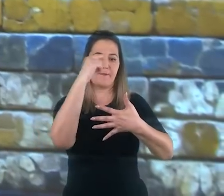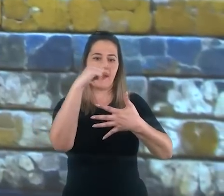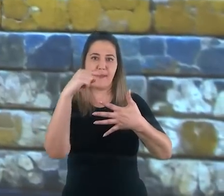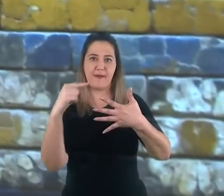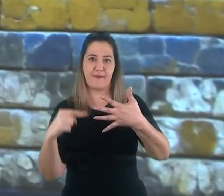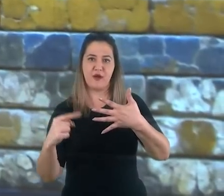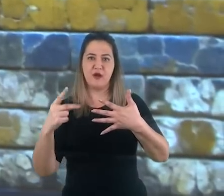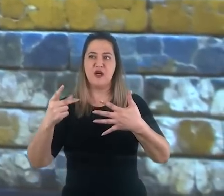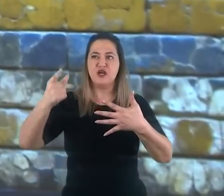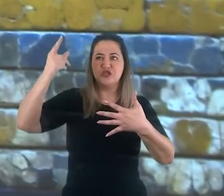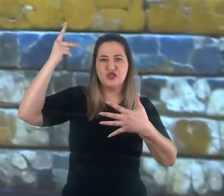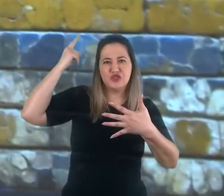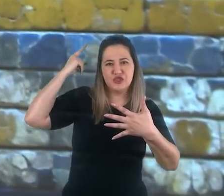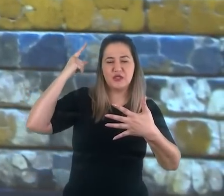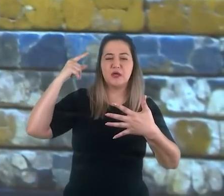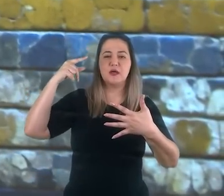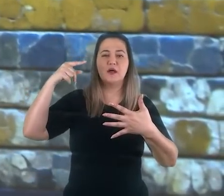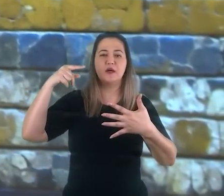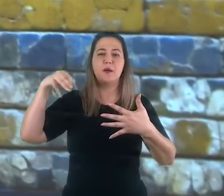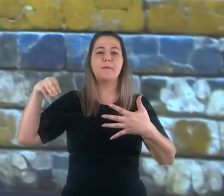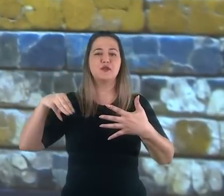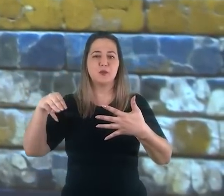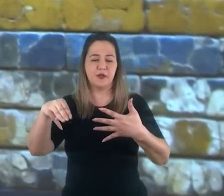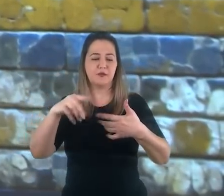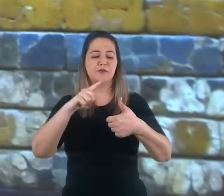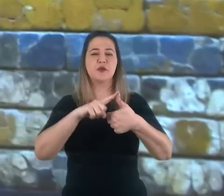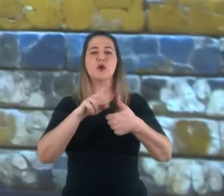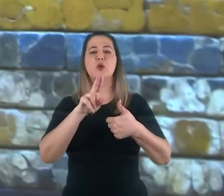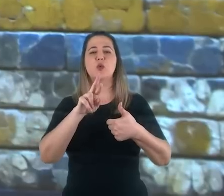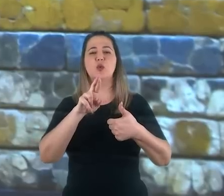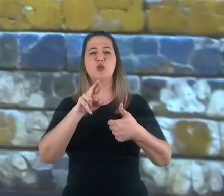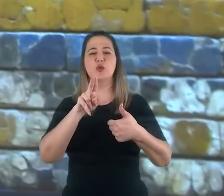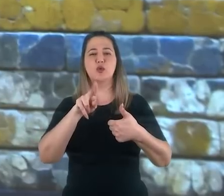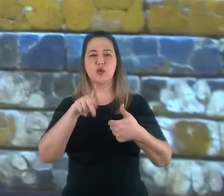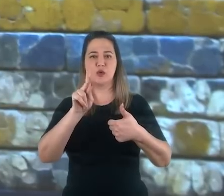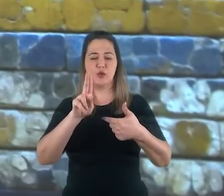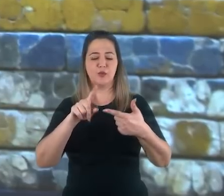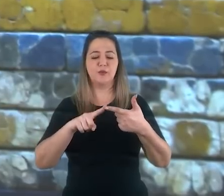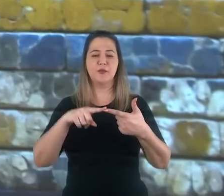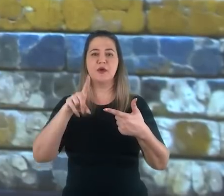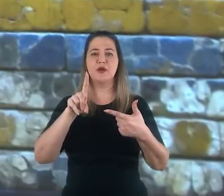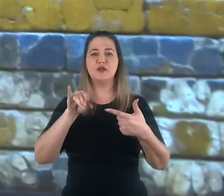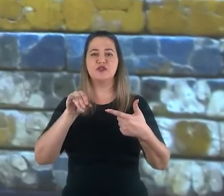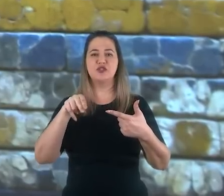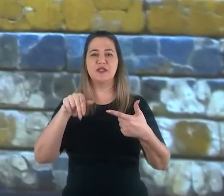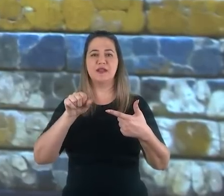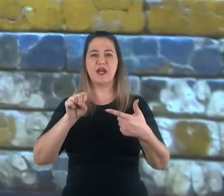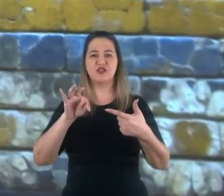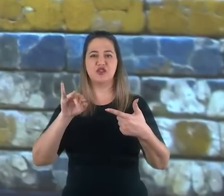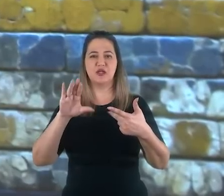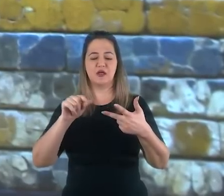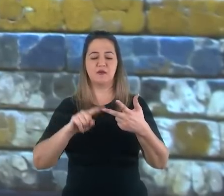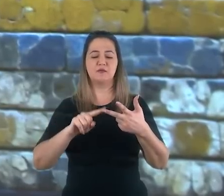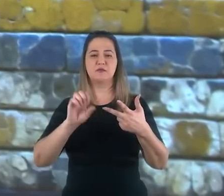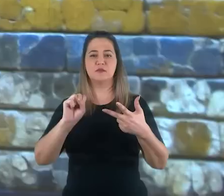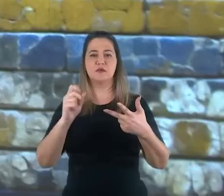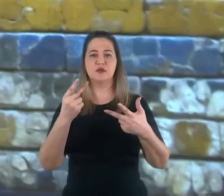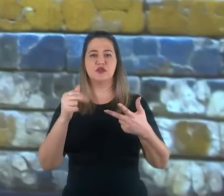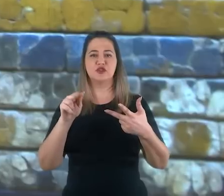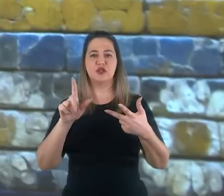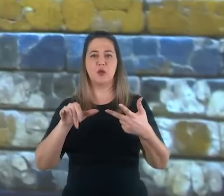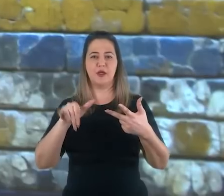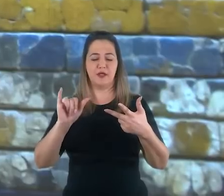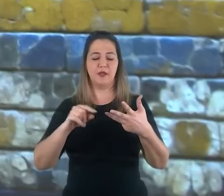Mesopotâmia, conhecidas como a profecia de Uruk, a profecia dinástica, a profecia de Shalgi, a profecia